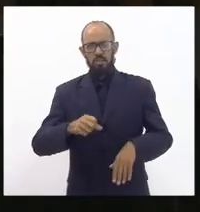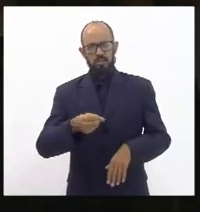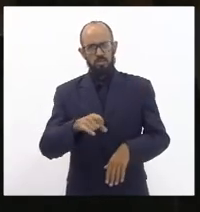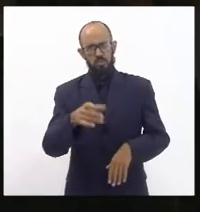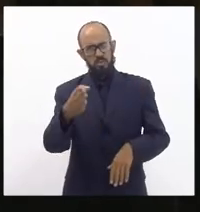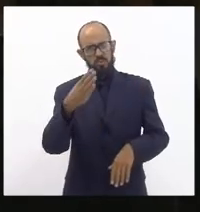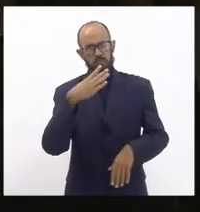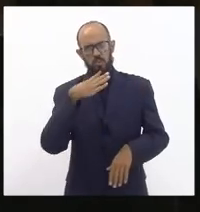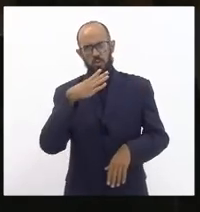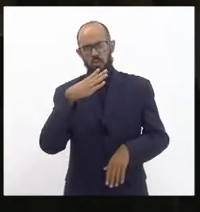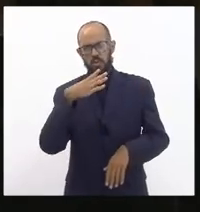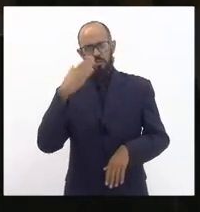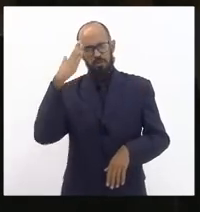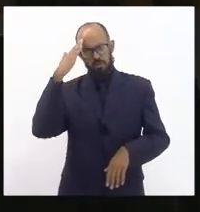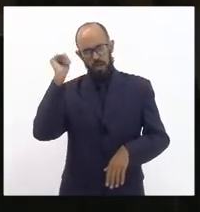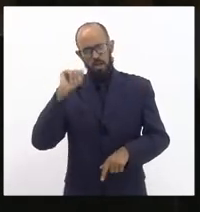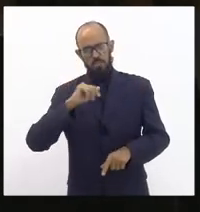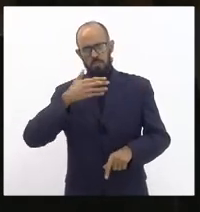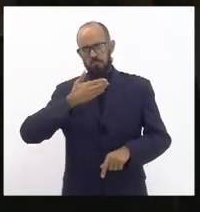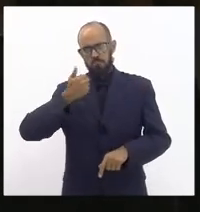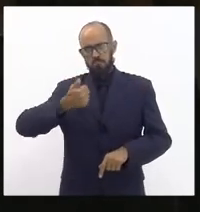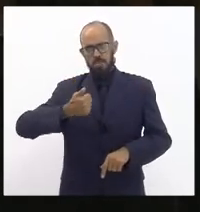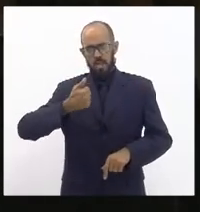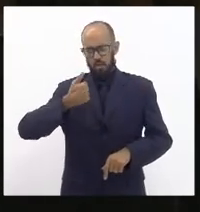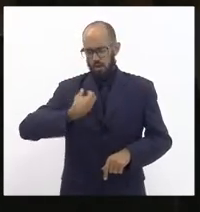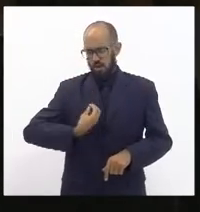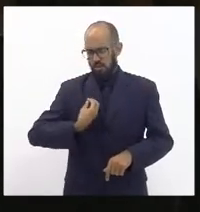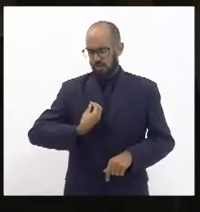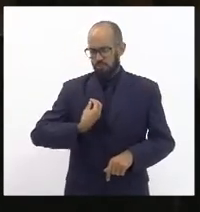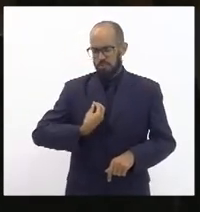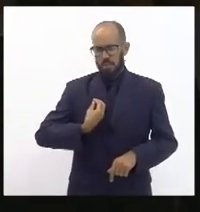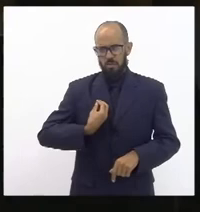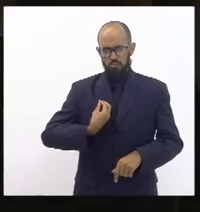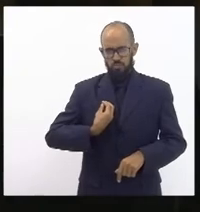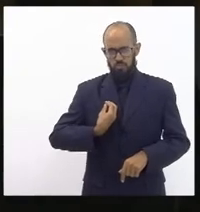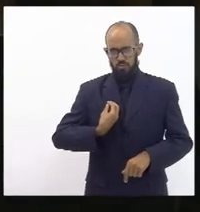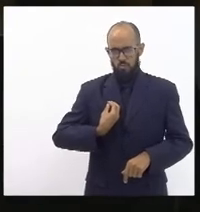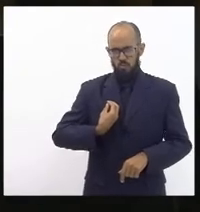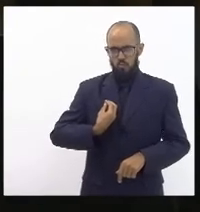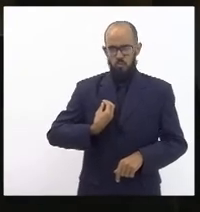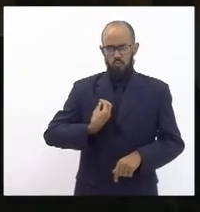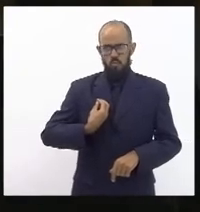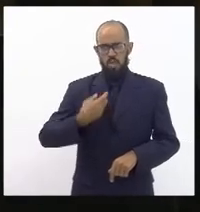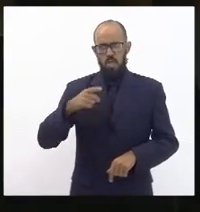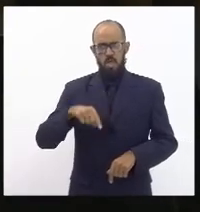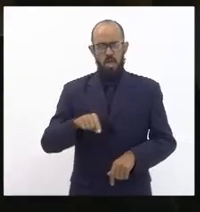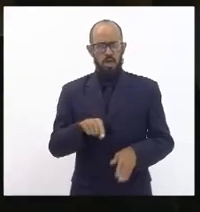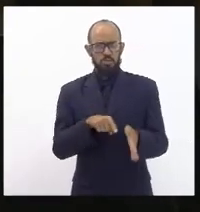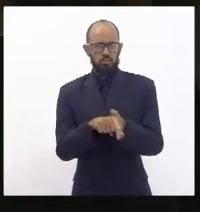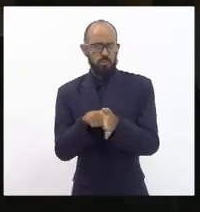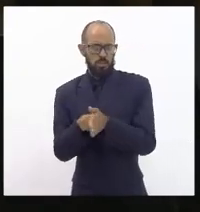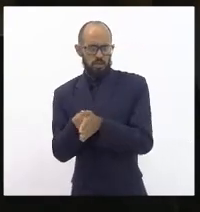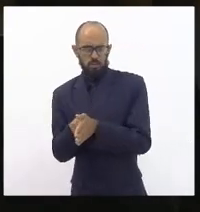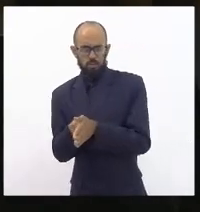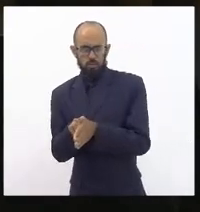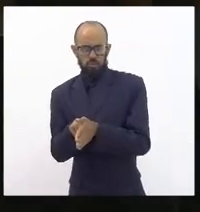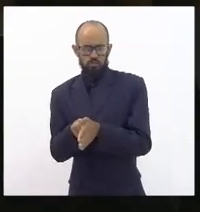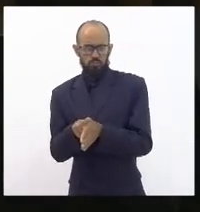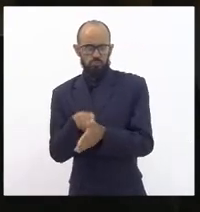que uma das minhas melhores e que eu faço com muito amor das minhas atuações são as fiscalizações